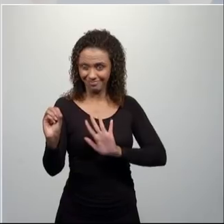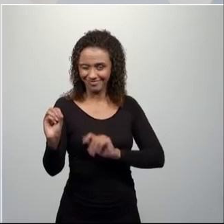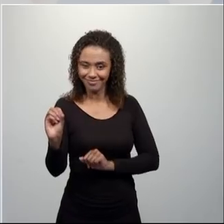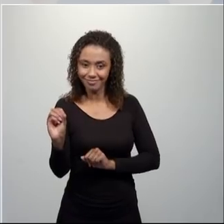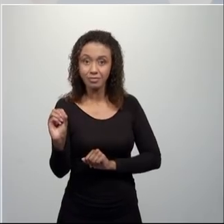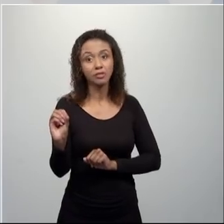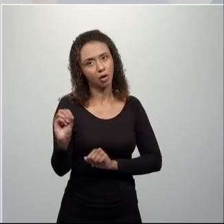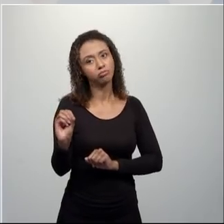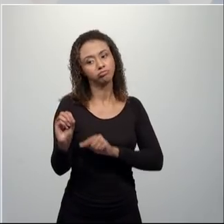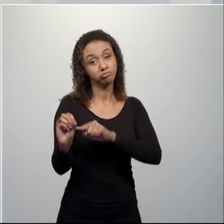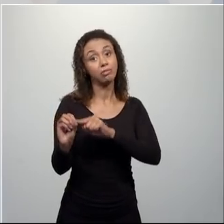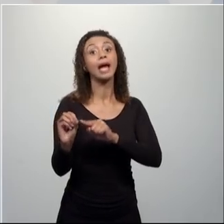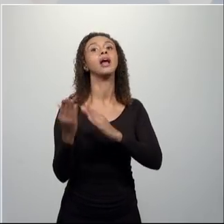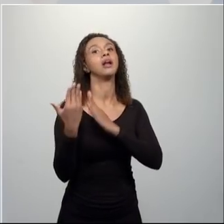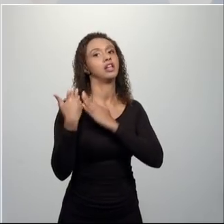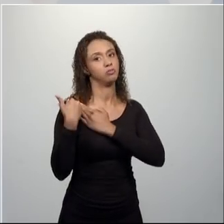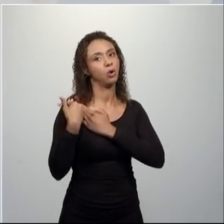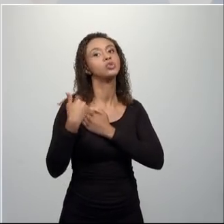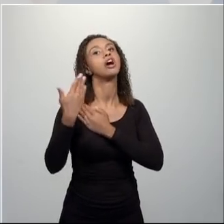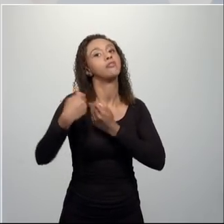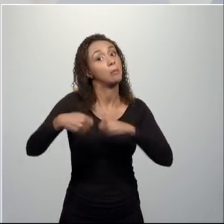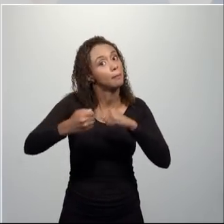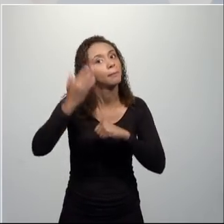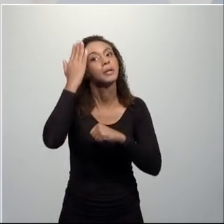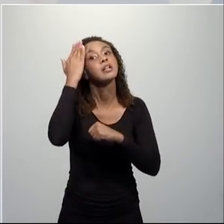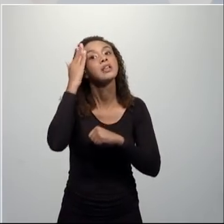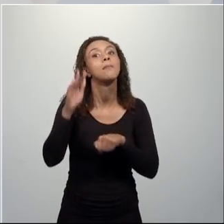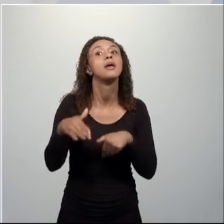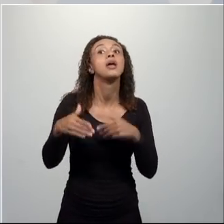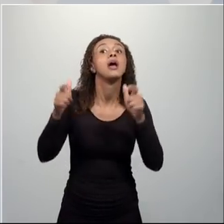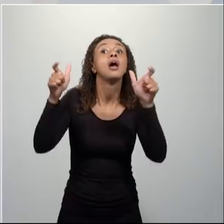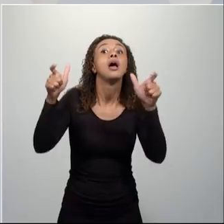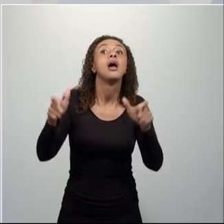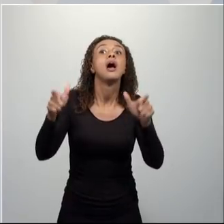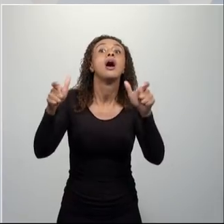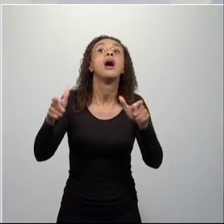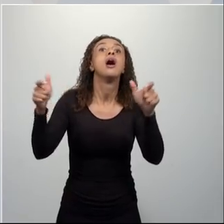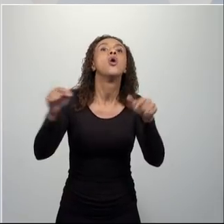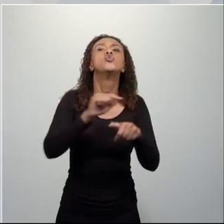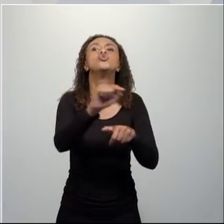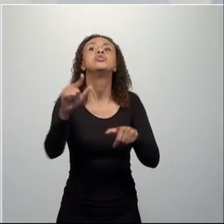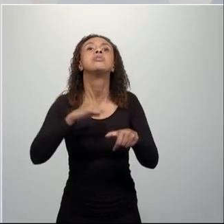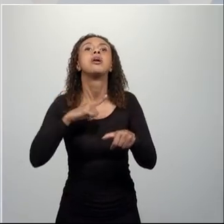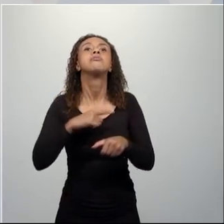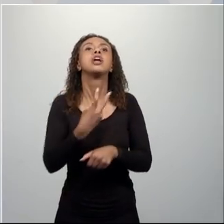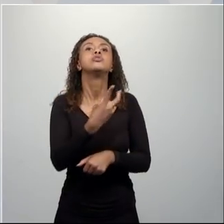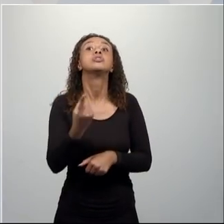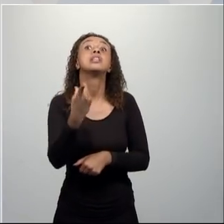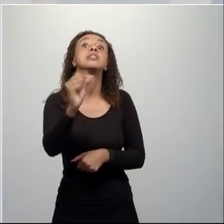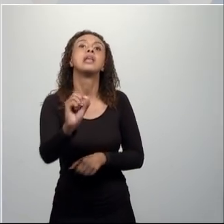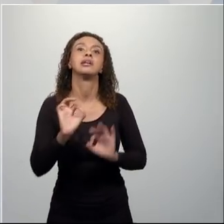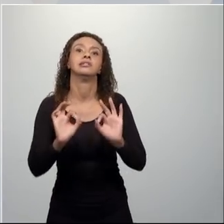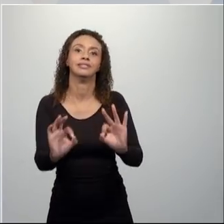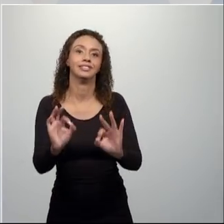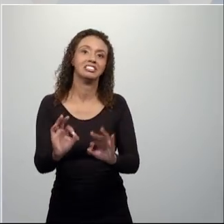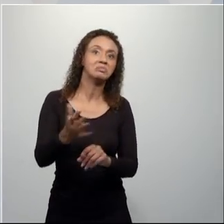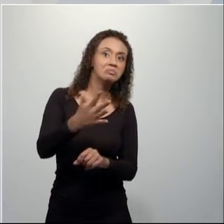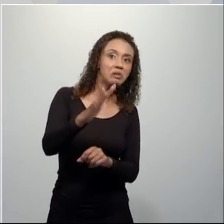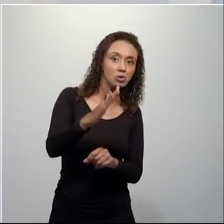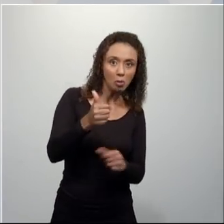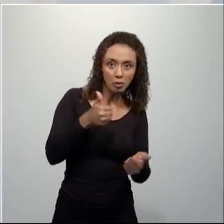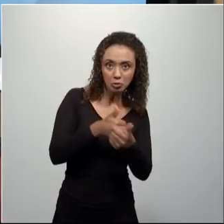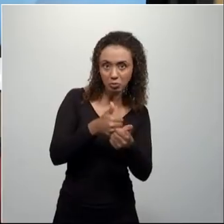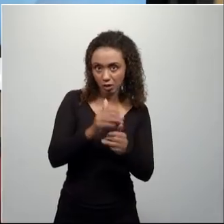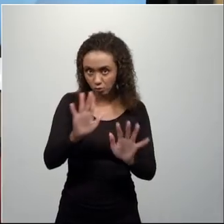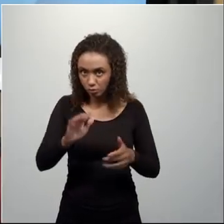portanto ele é responsável por saber quais nós na rede tem arquivos com identificador seja próximo de